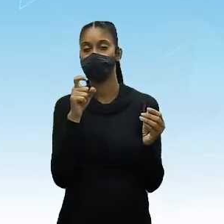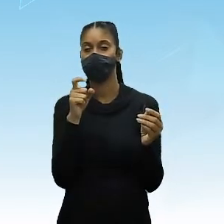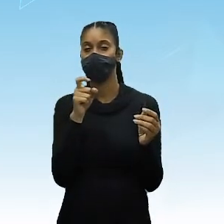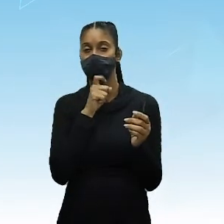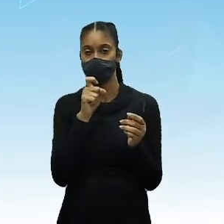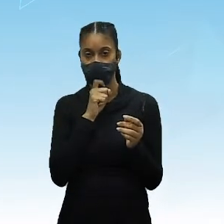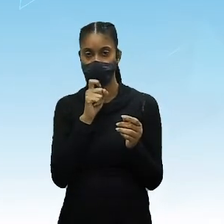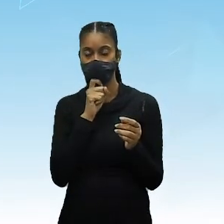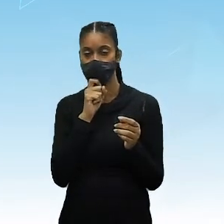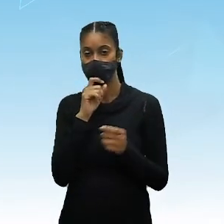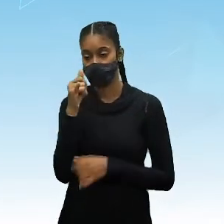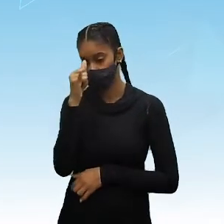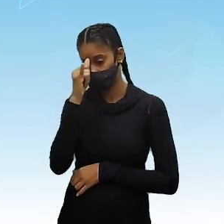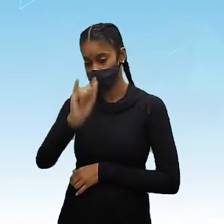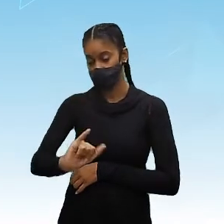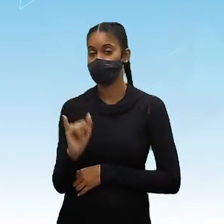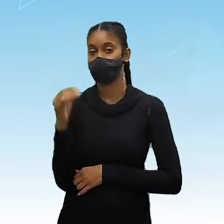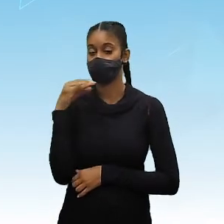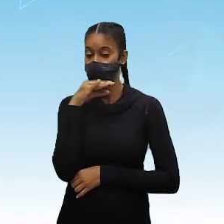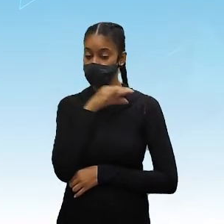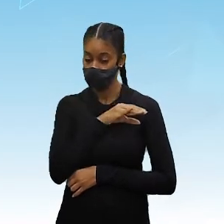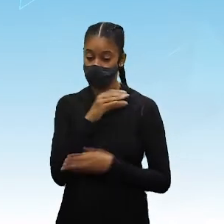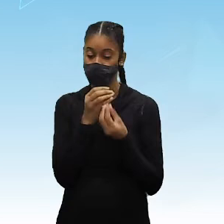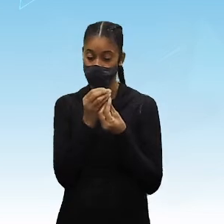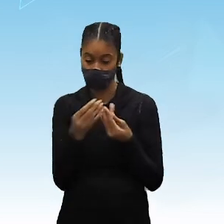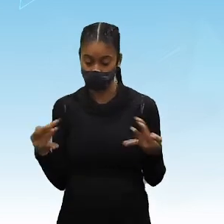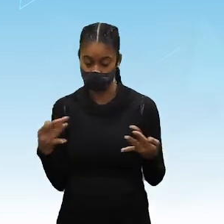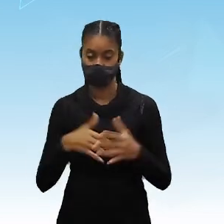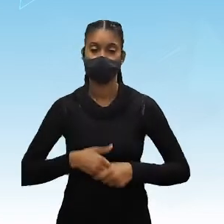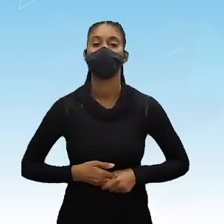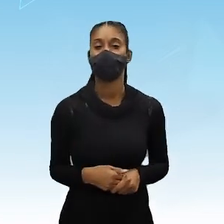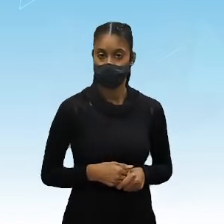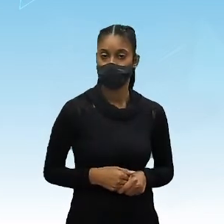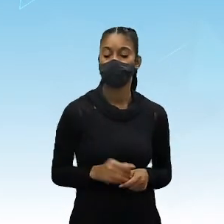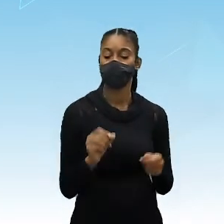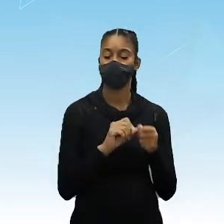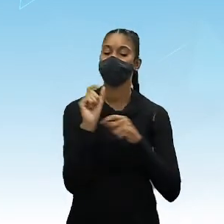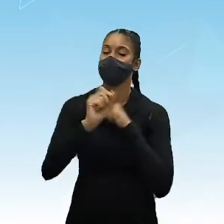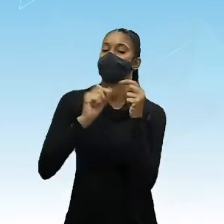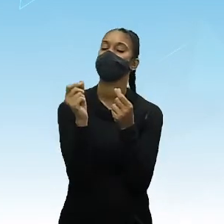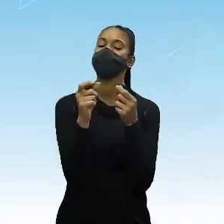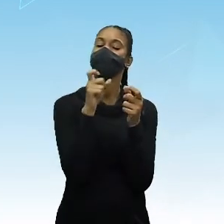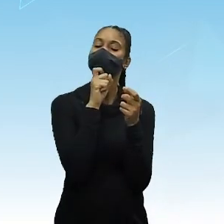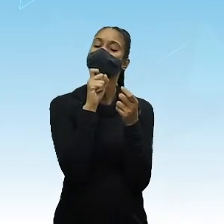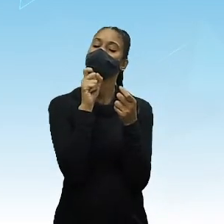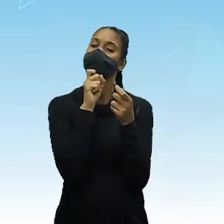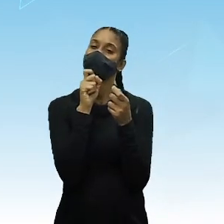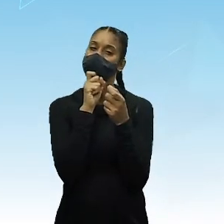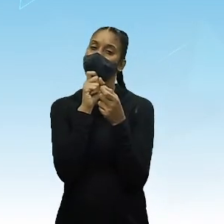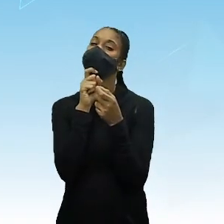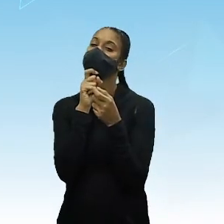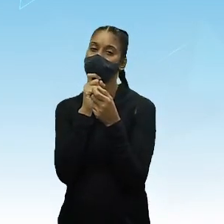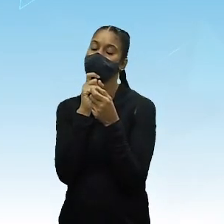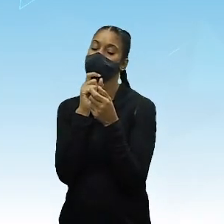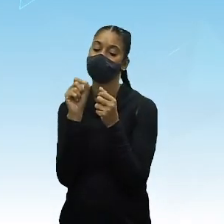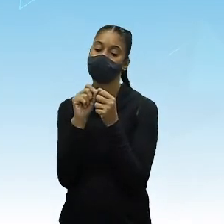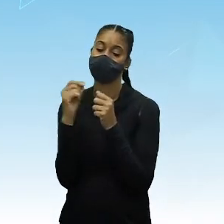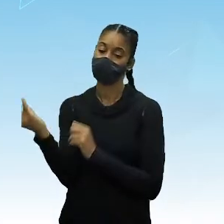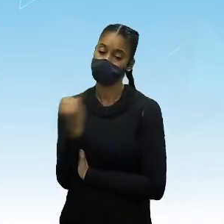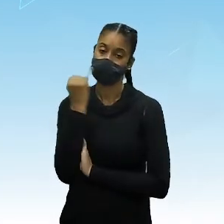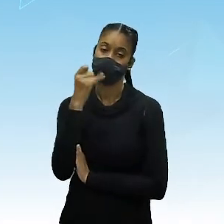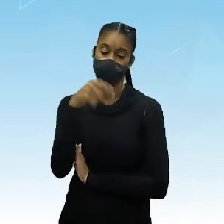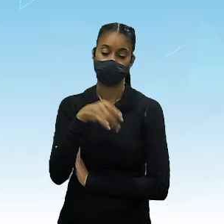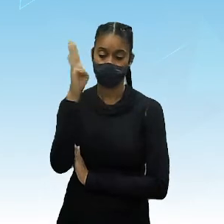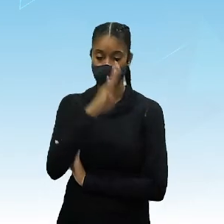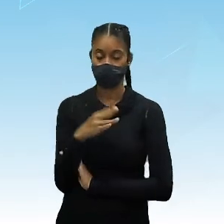derreter. Tá? Então esse líquido está lá circulando, fazendo o resfriamento. No Brasil, ele é importante porque o uso